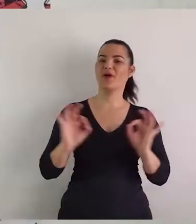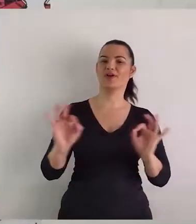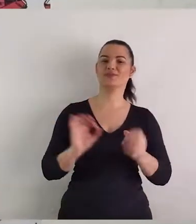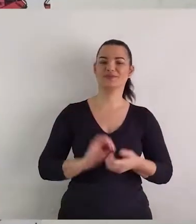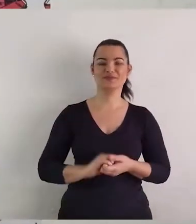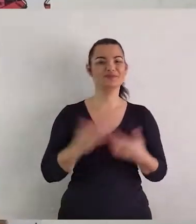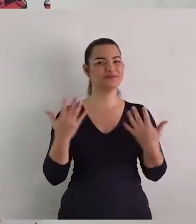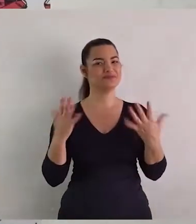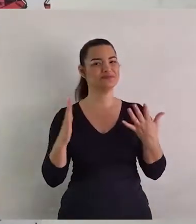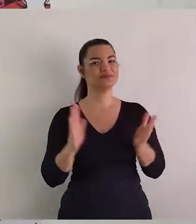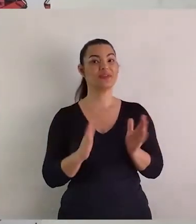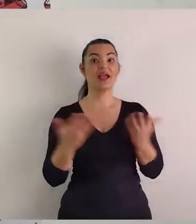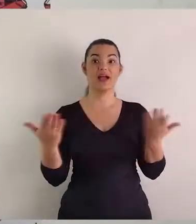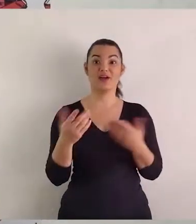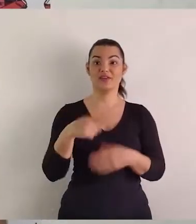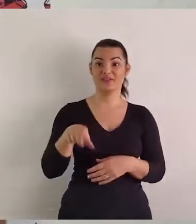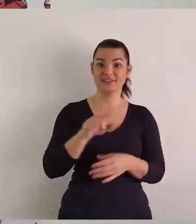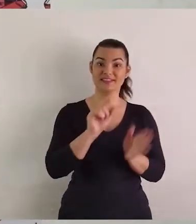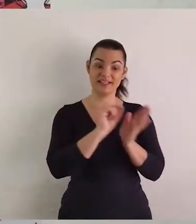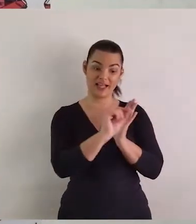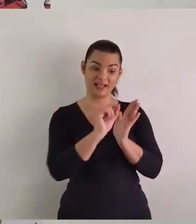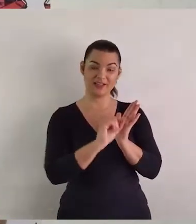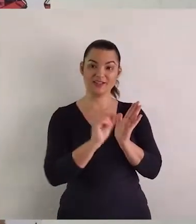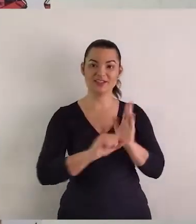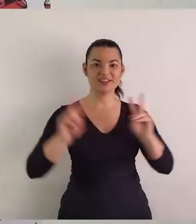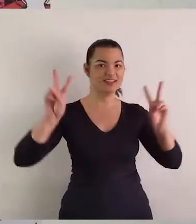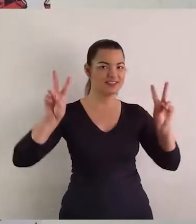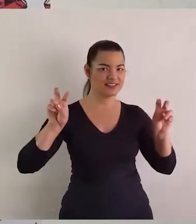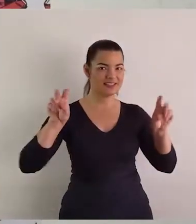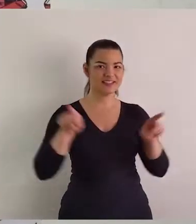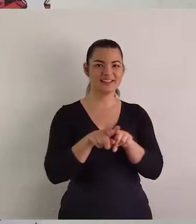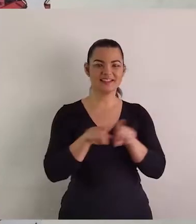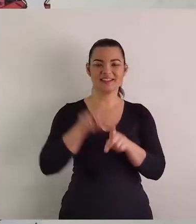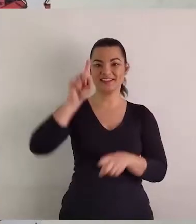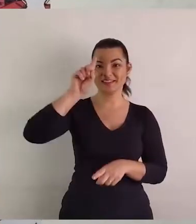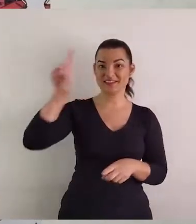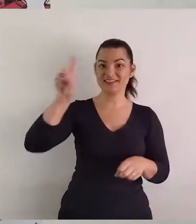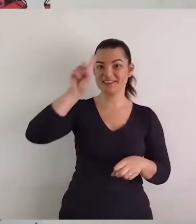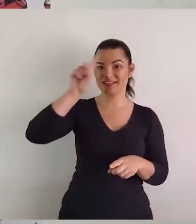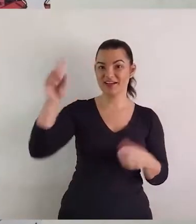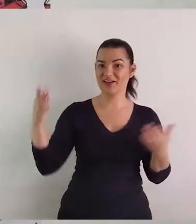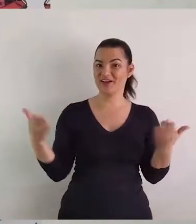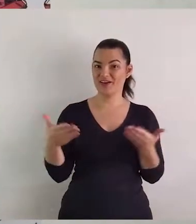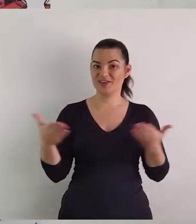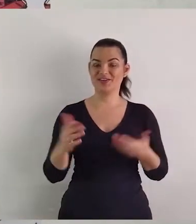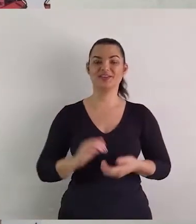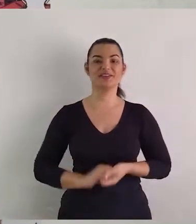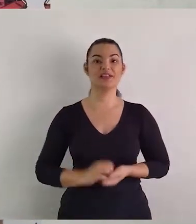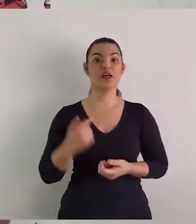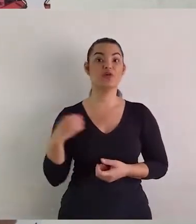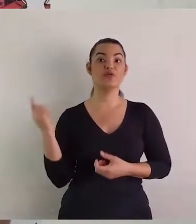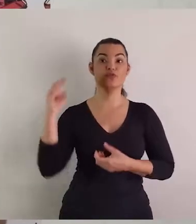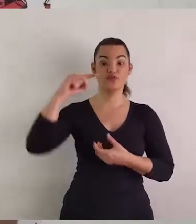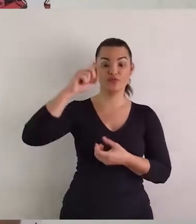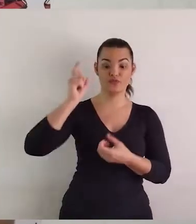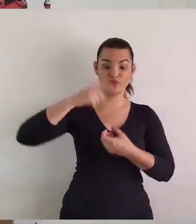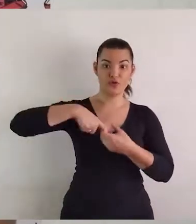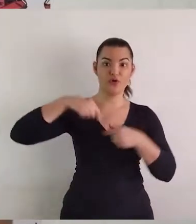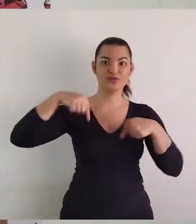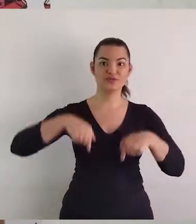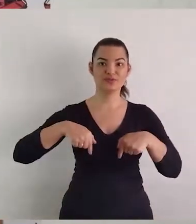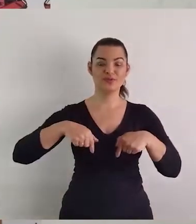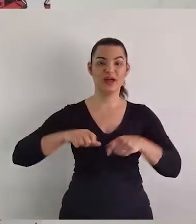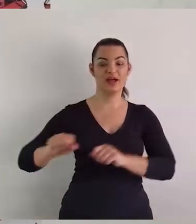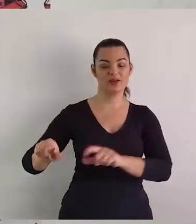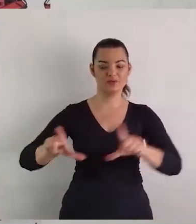Ótimo, muito bem. Então, vocês vão anotar o tema, a data de hoje, e quando a Pro voltar, eu vou voltar